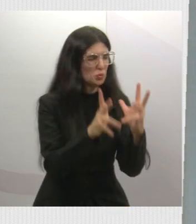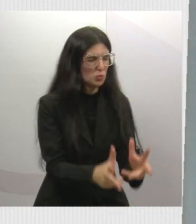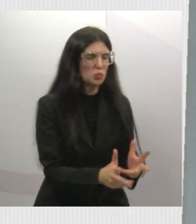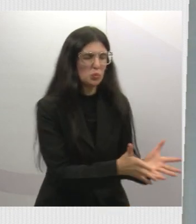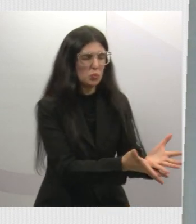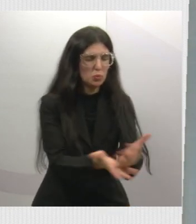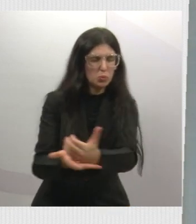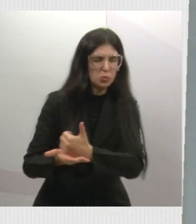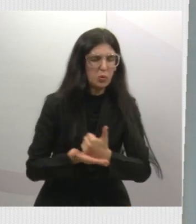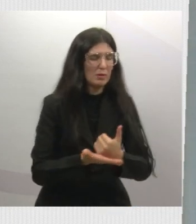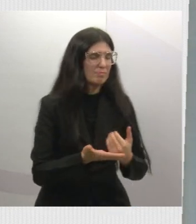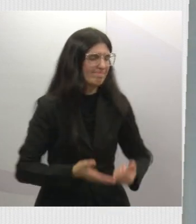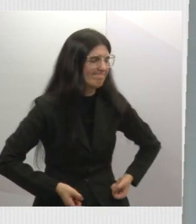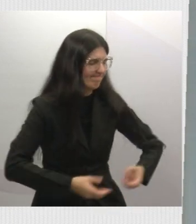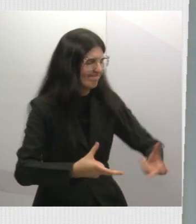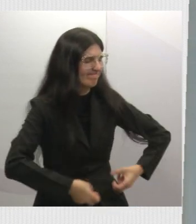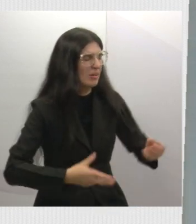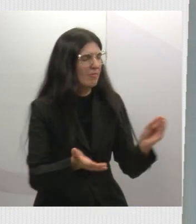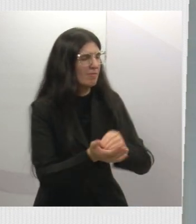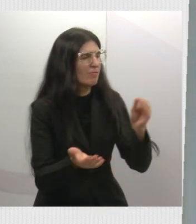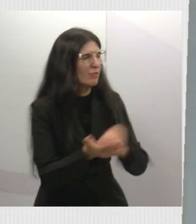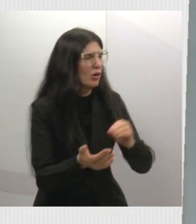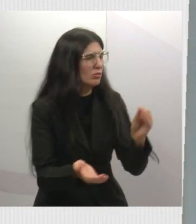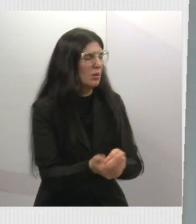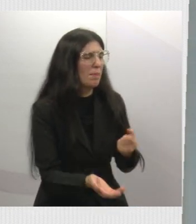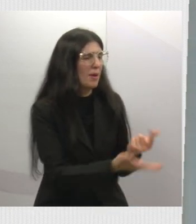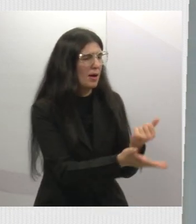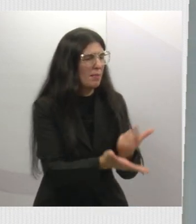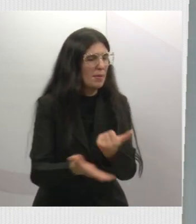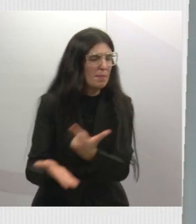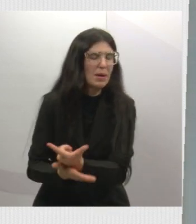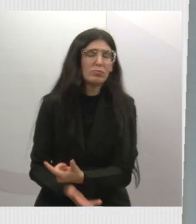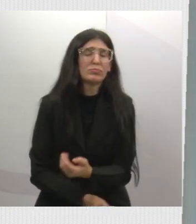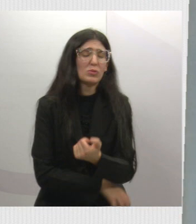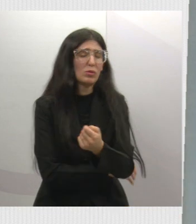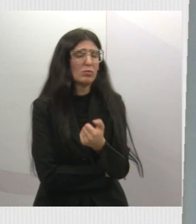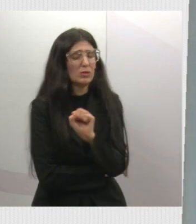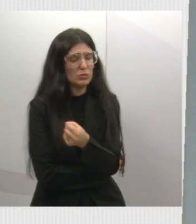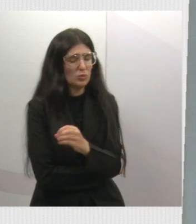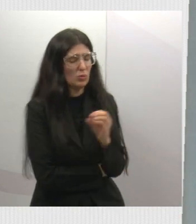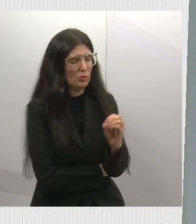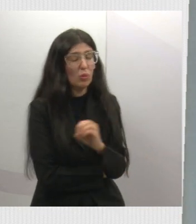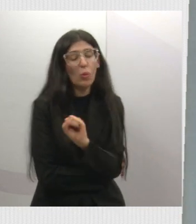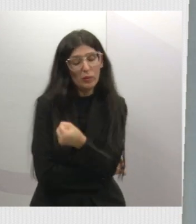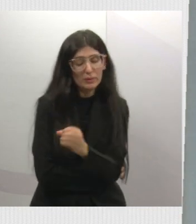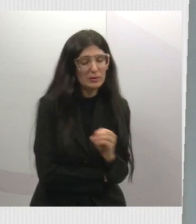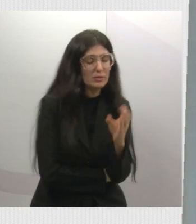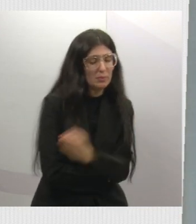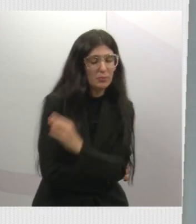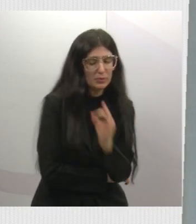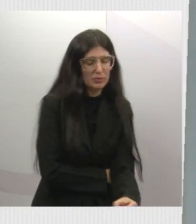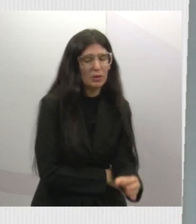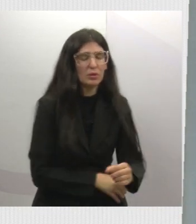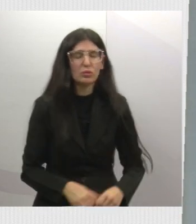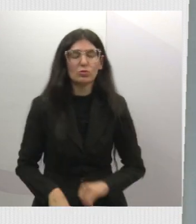de resta a pagar neste ano, nesse primeiro quadrimestre de 2020.